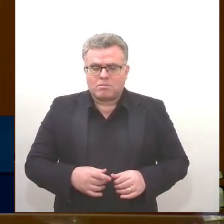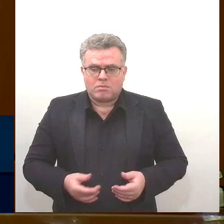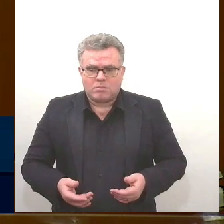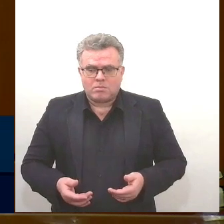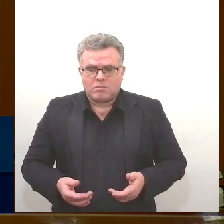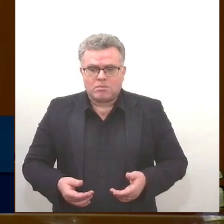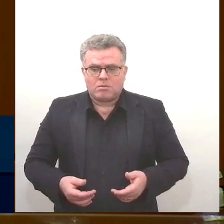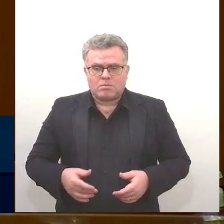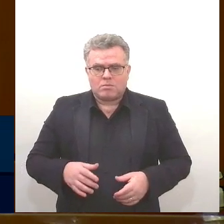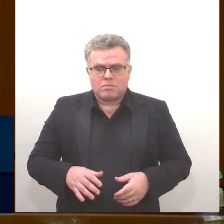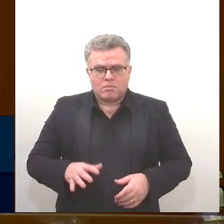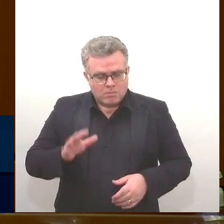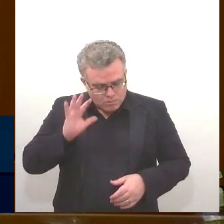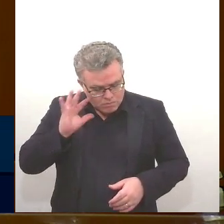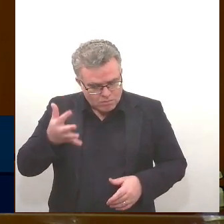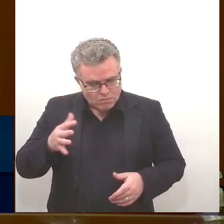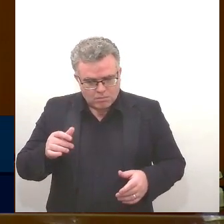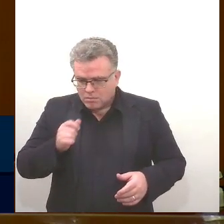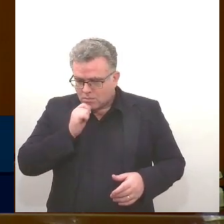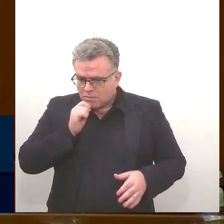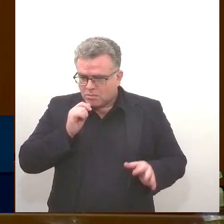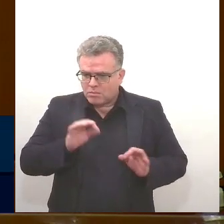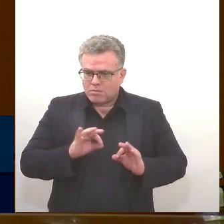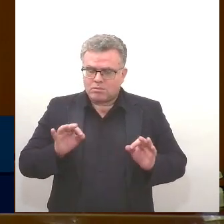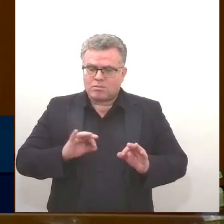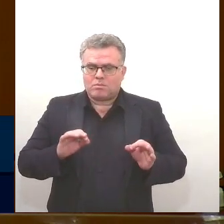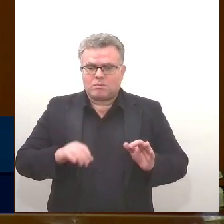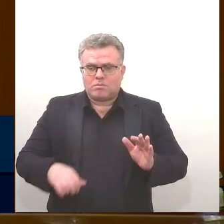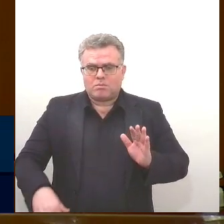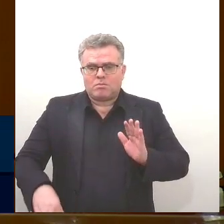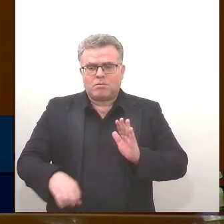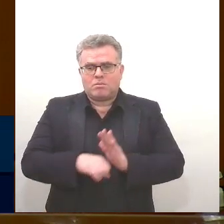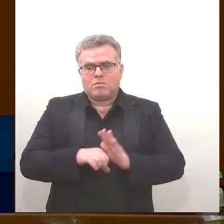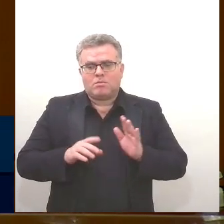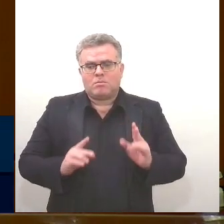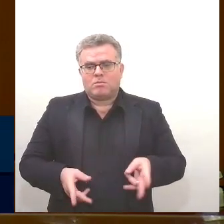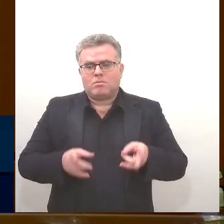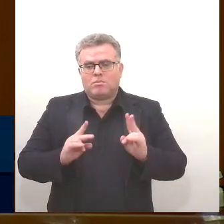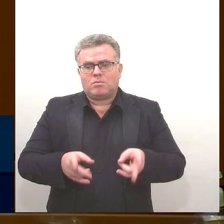altura os crimes continuam sendo